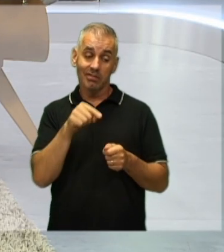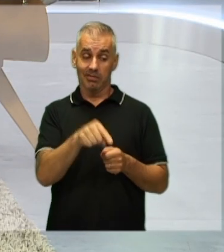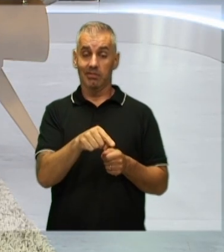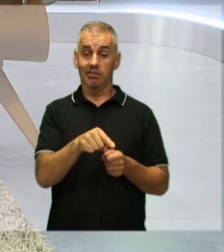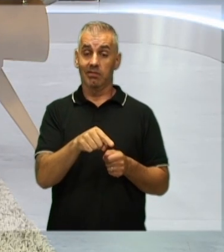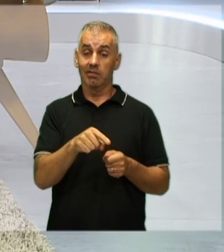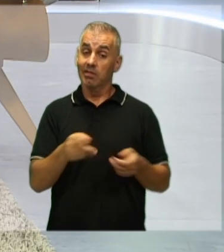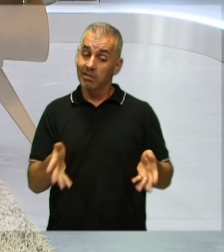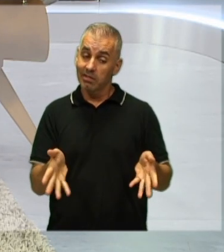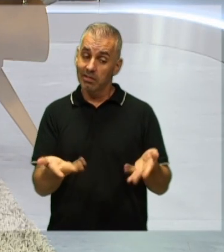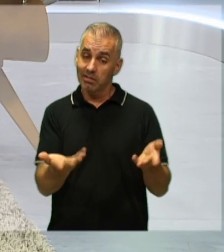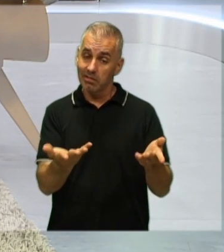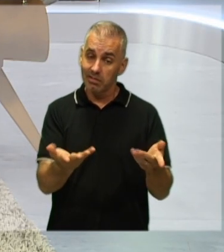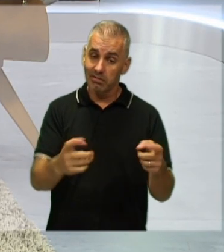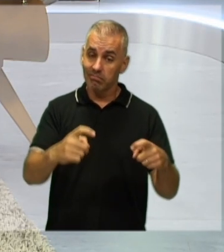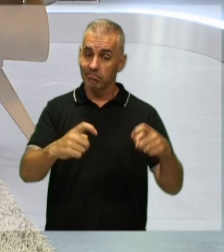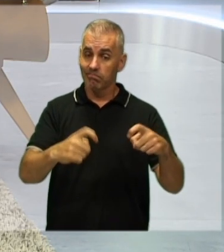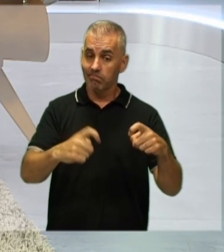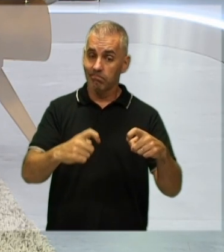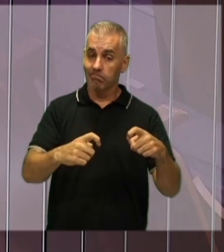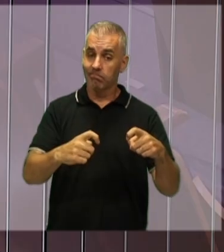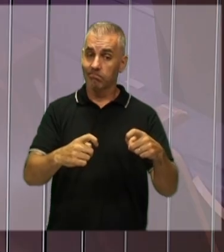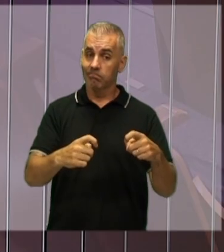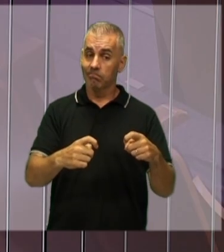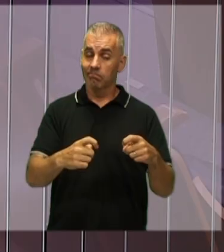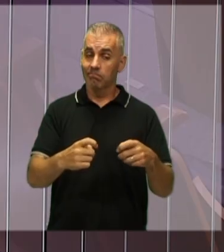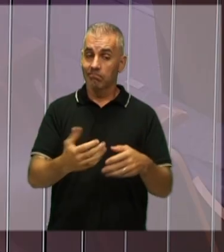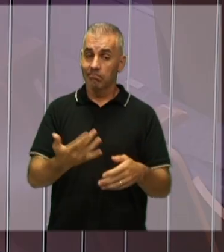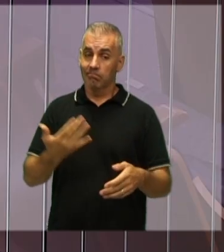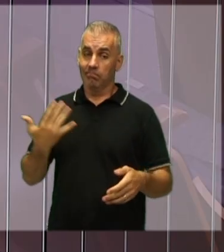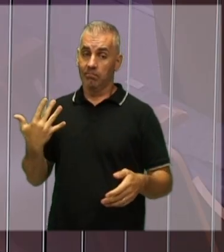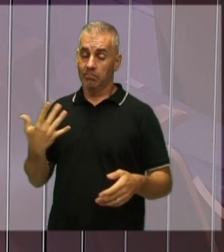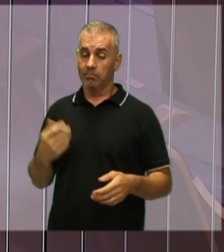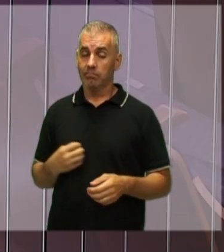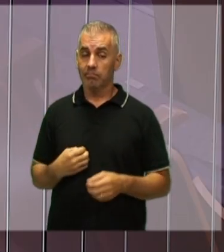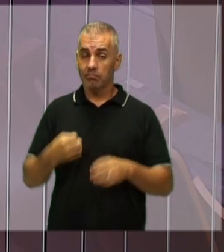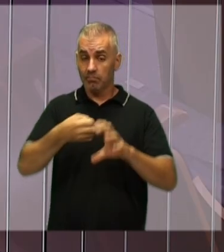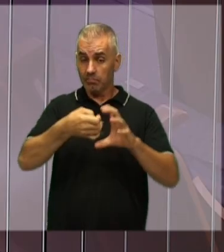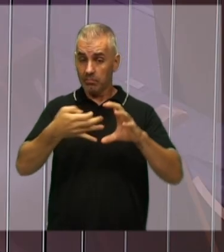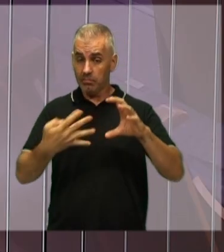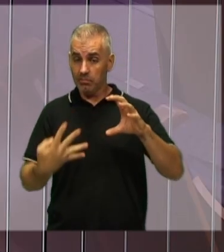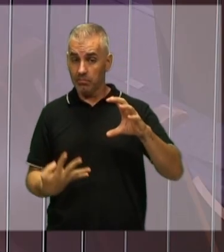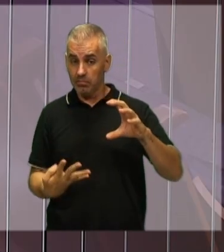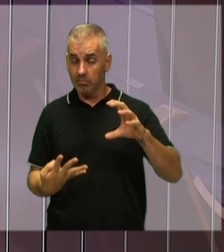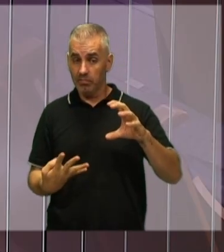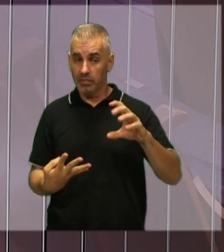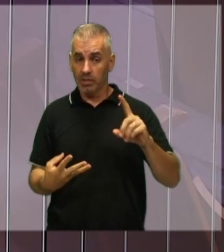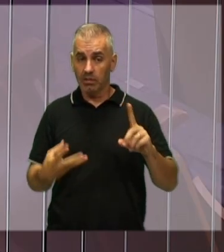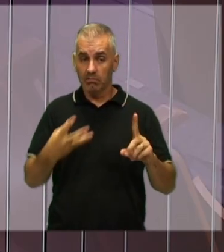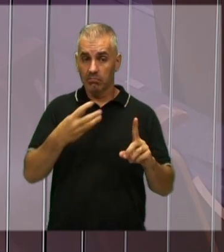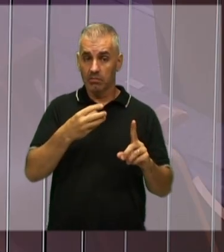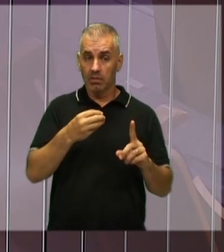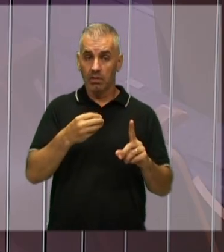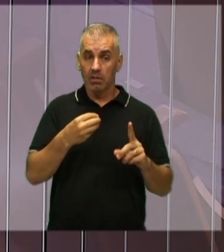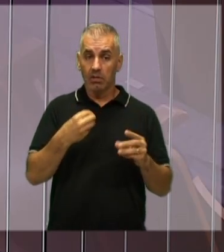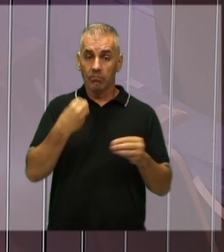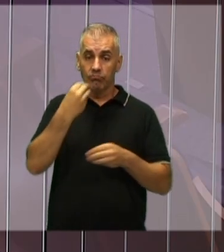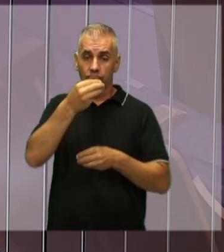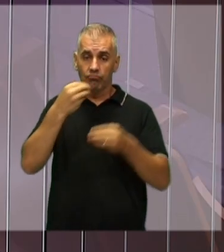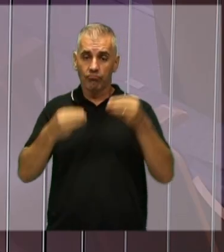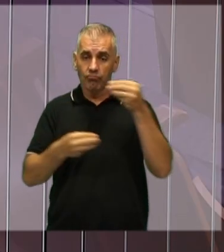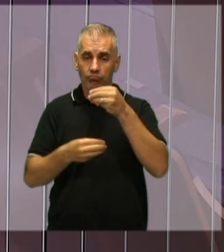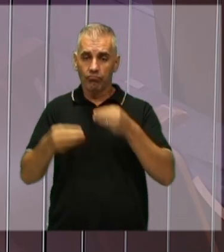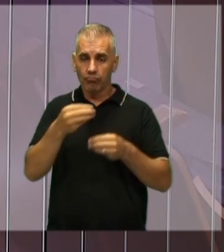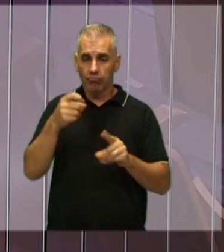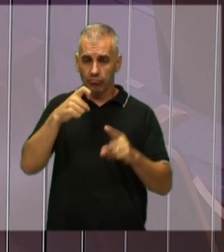incentivando a sexualidade precoce. Vereador, mas a classificação do que é sexualização de crianças ou não, ela tem um